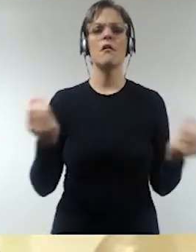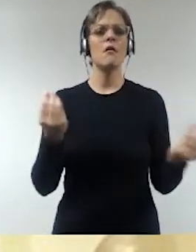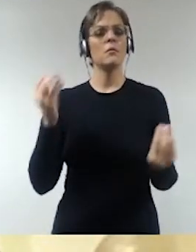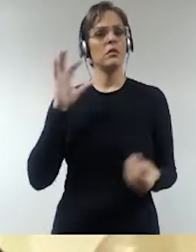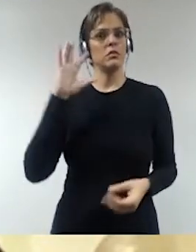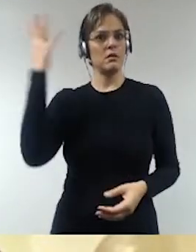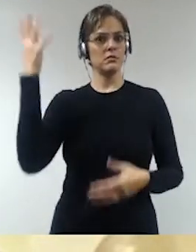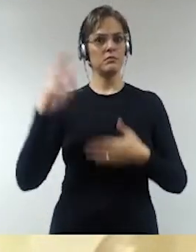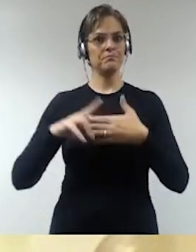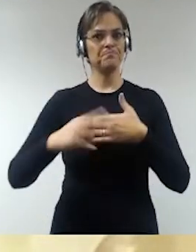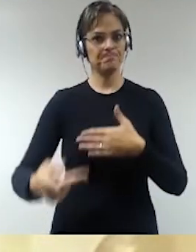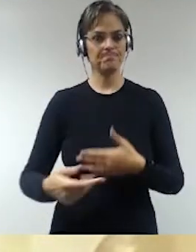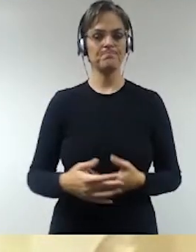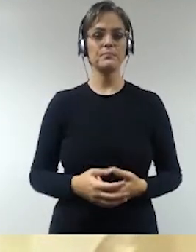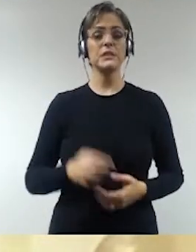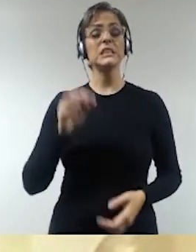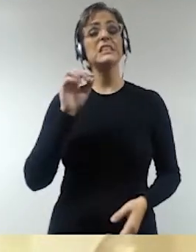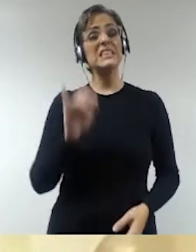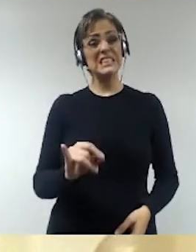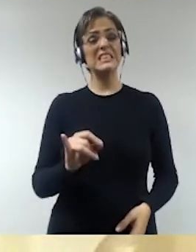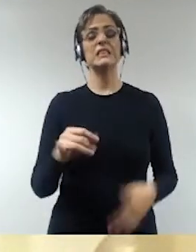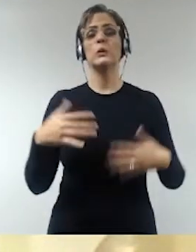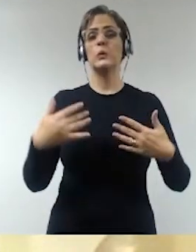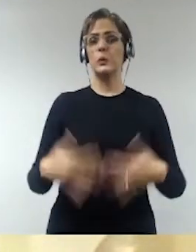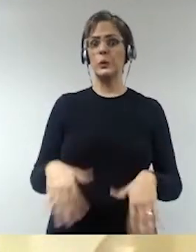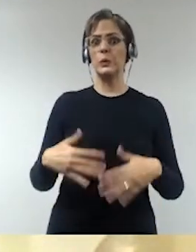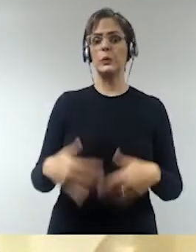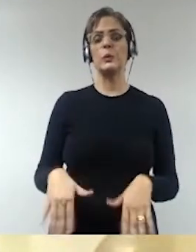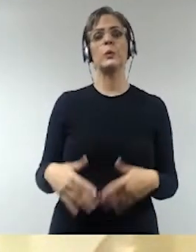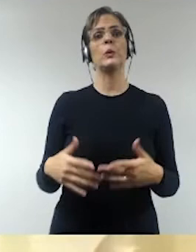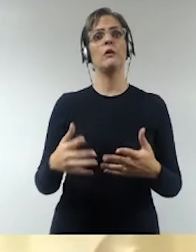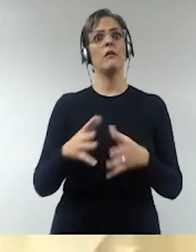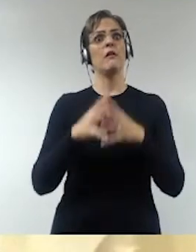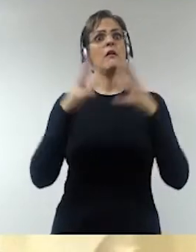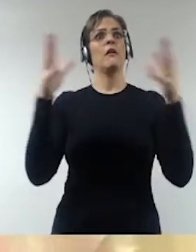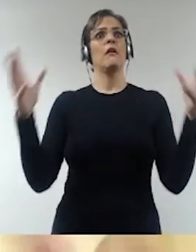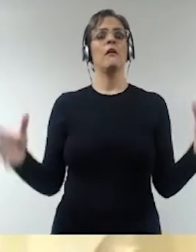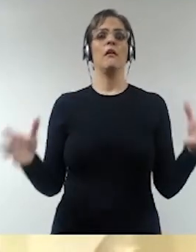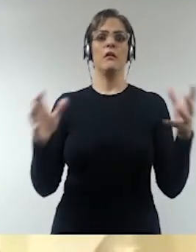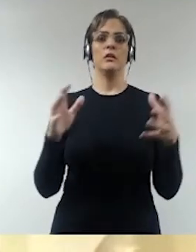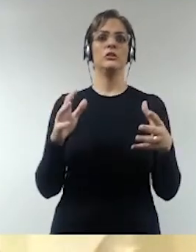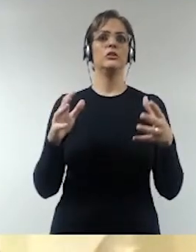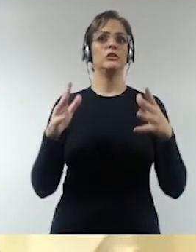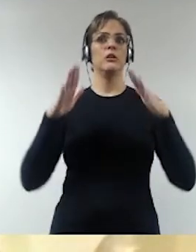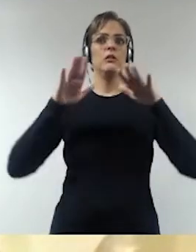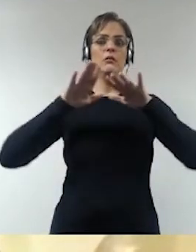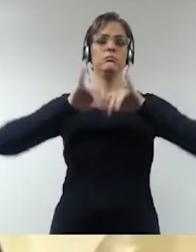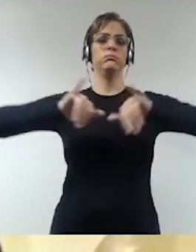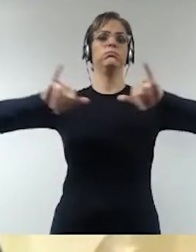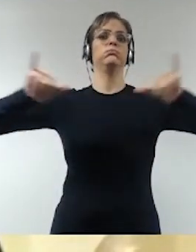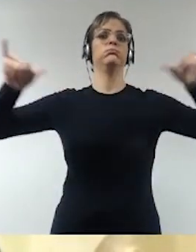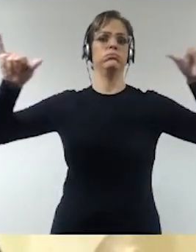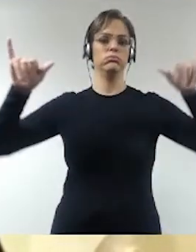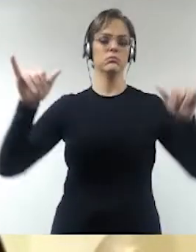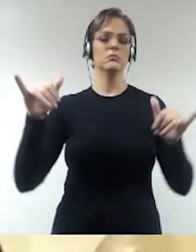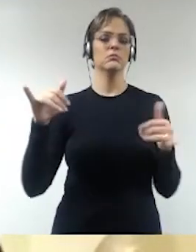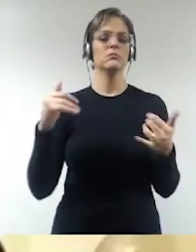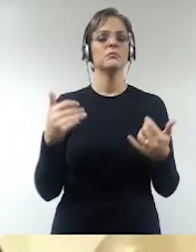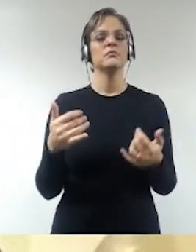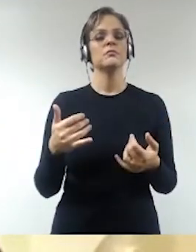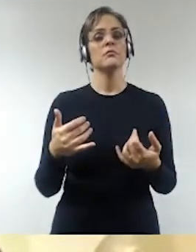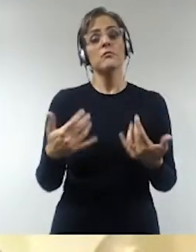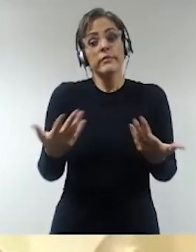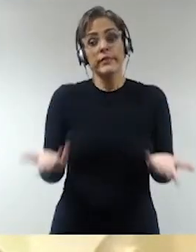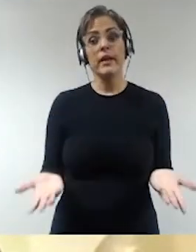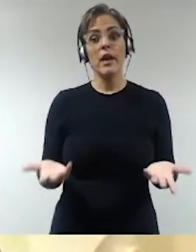quando se está diante de casos de grande repercussão econômica e social, ou seja, busca-se impor ao juiz e